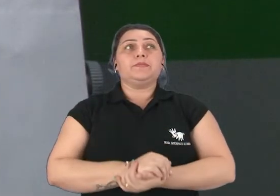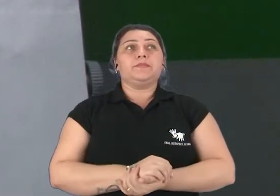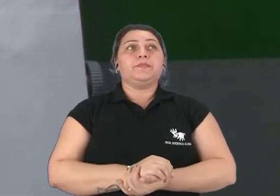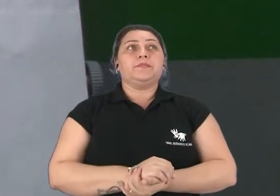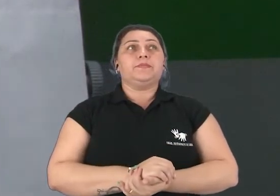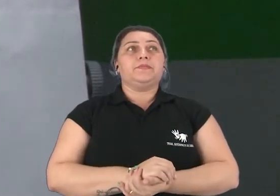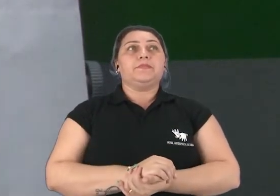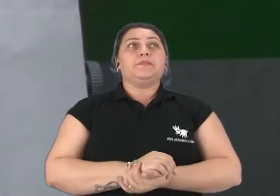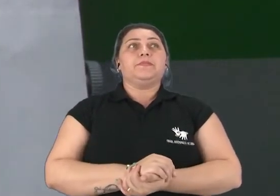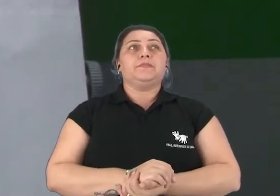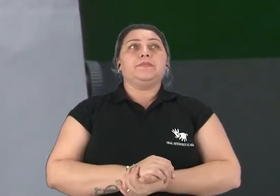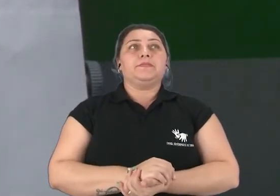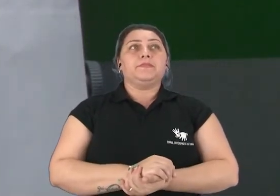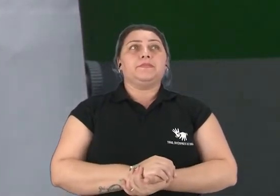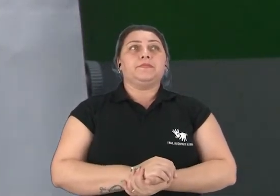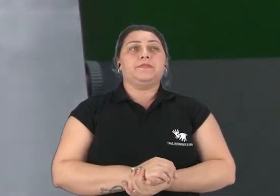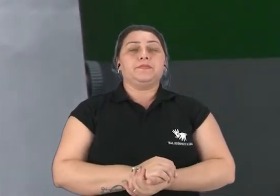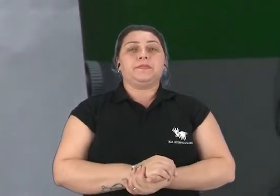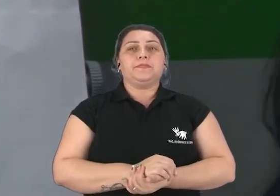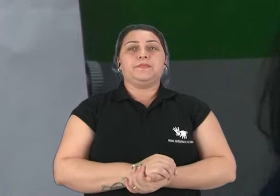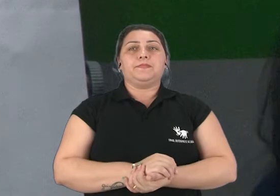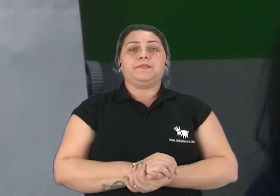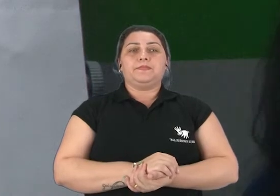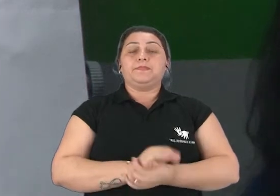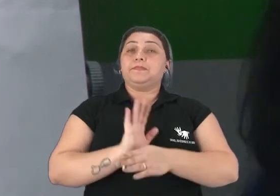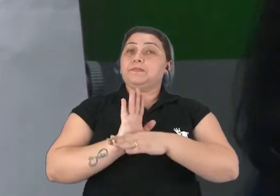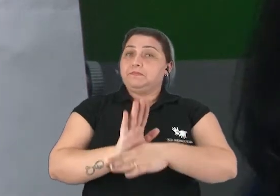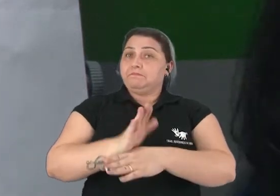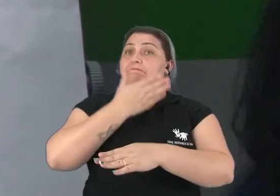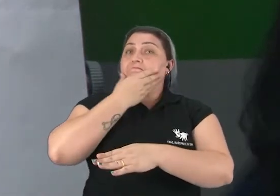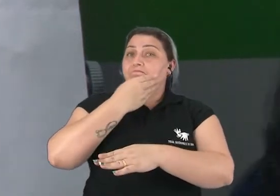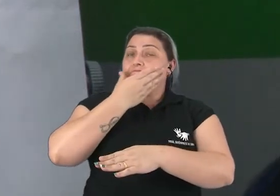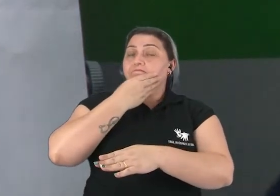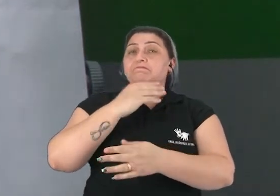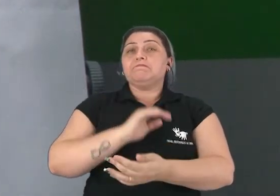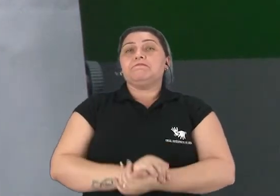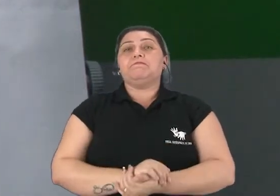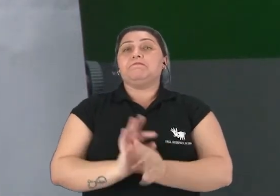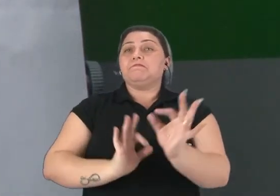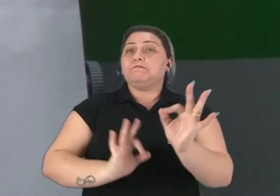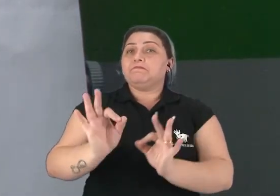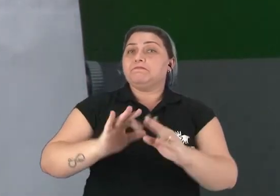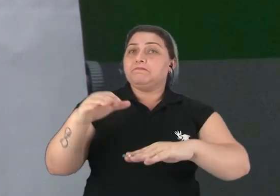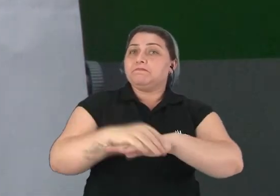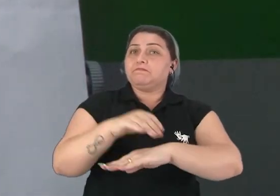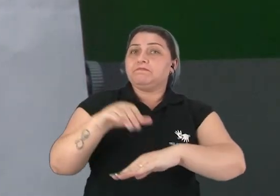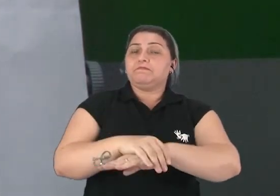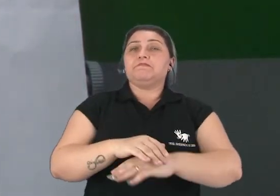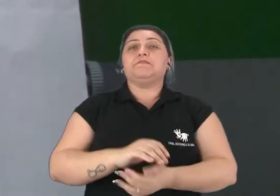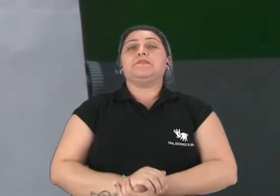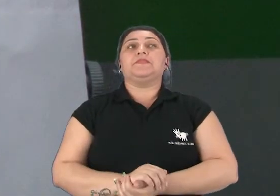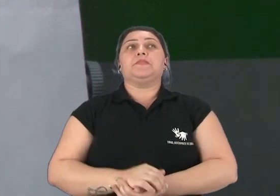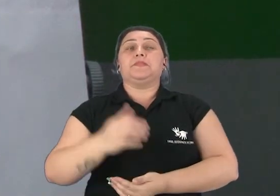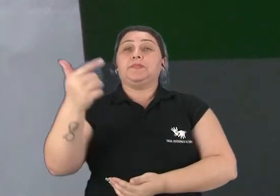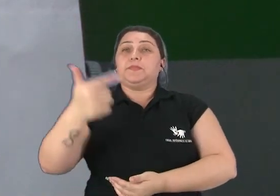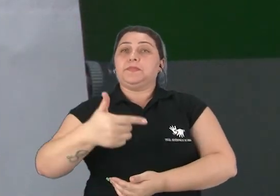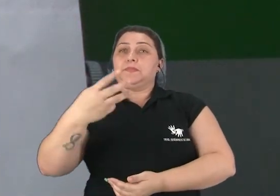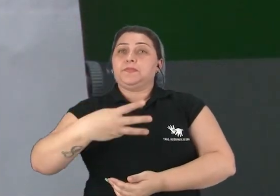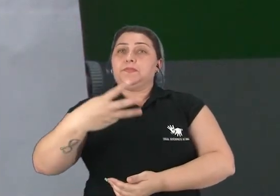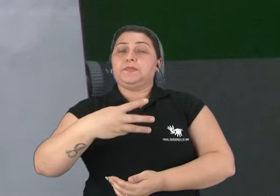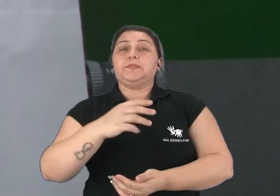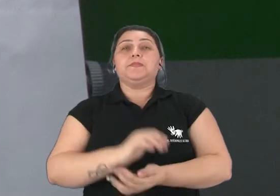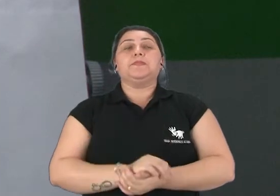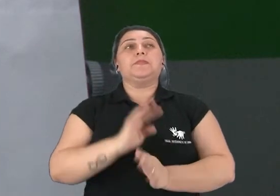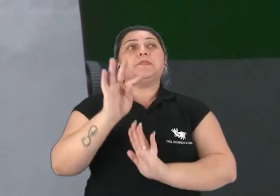eles, ok? Ele ajudou os sapateiros dessa forma, confeccionando esses sapatos. Vamos para a questão 3 do